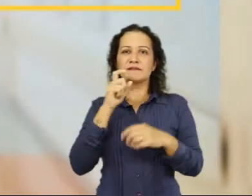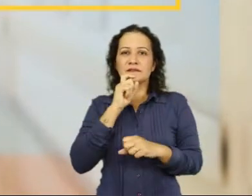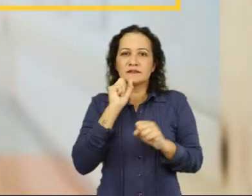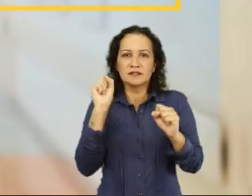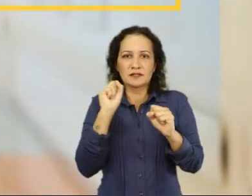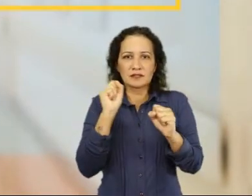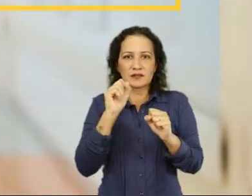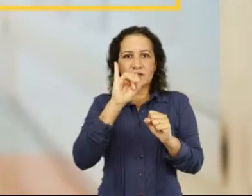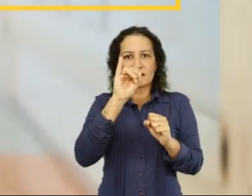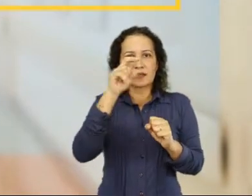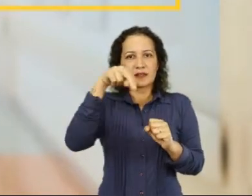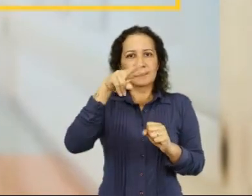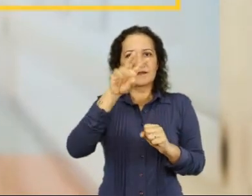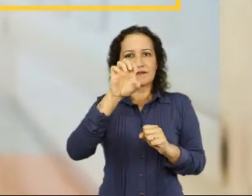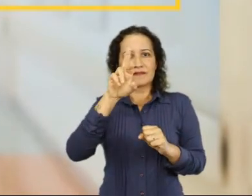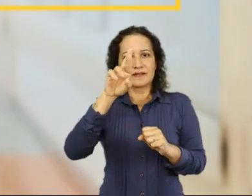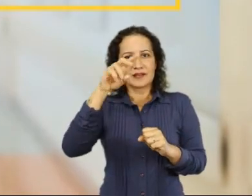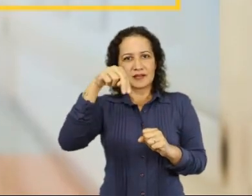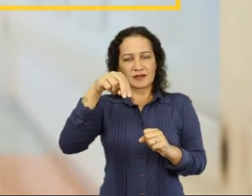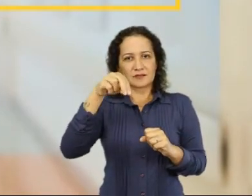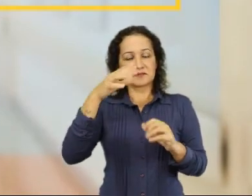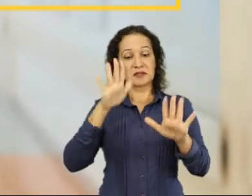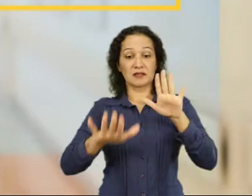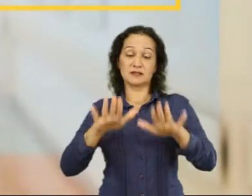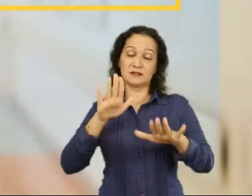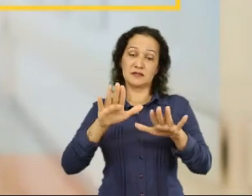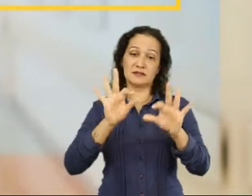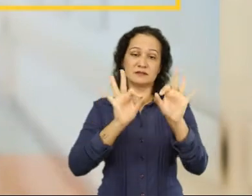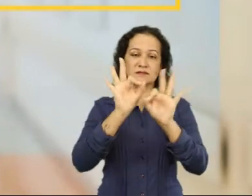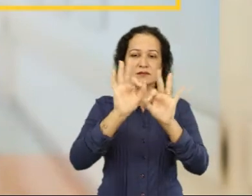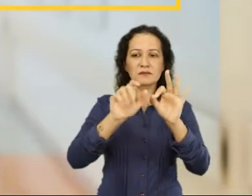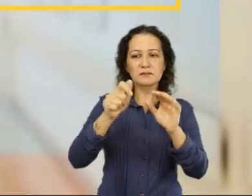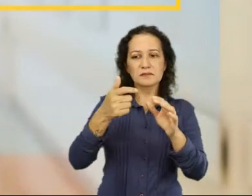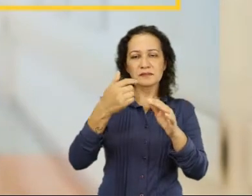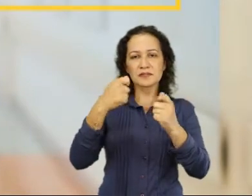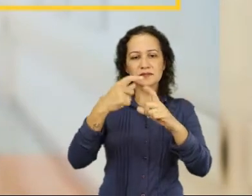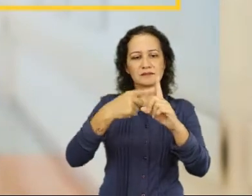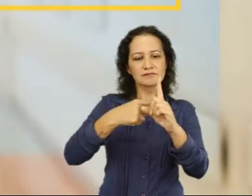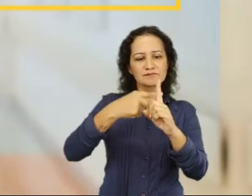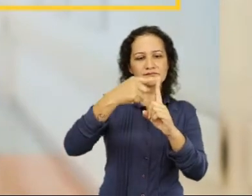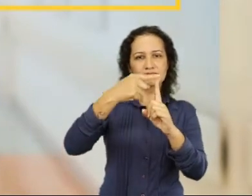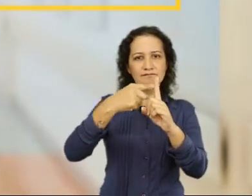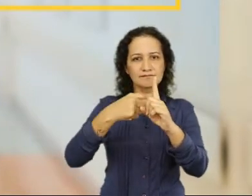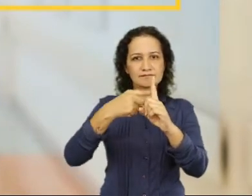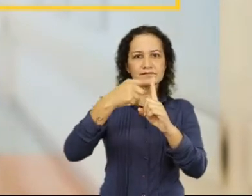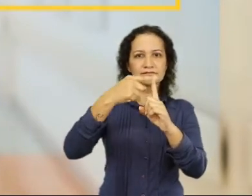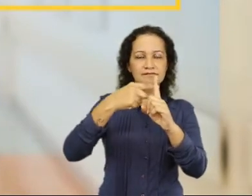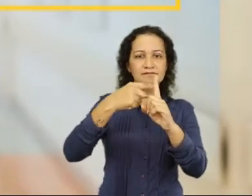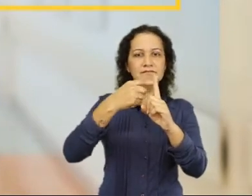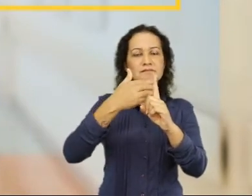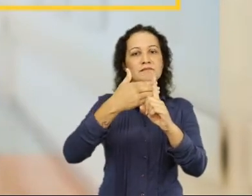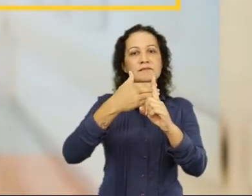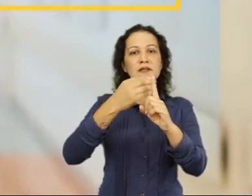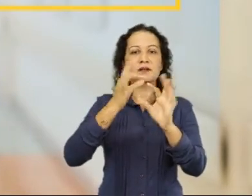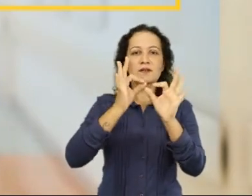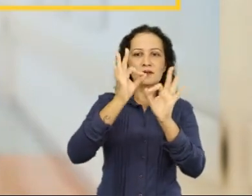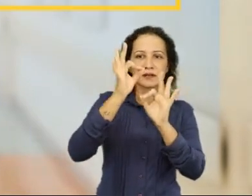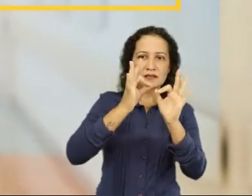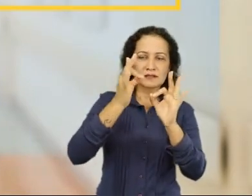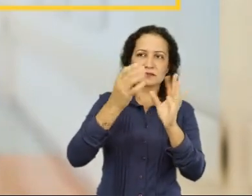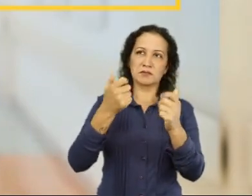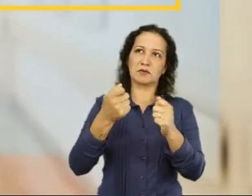mais amenas, por exemplo, a temperatura interna da geladeira para a regulação do ar, ela poderá ser